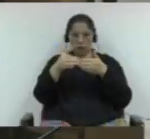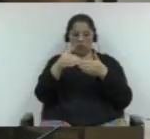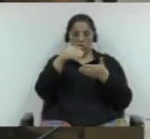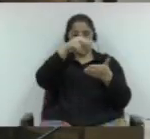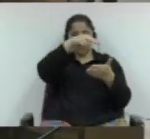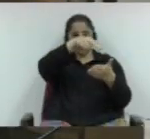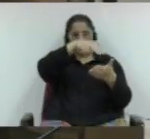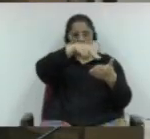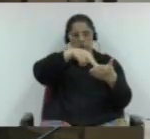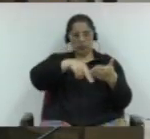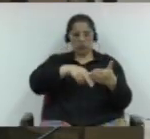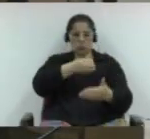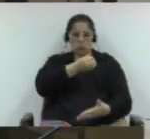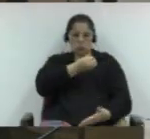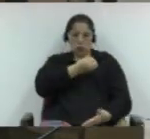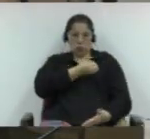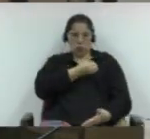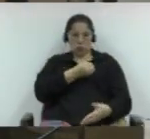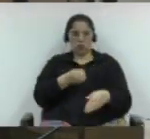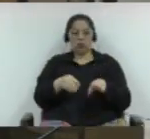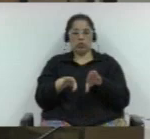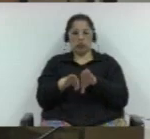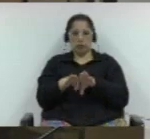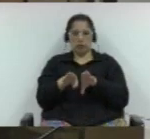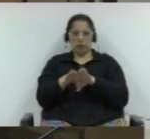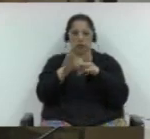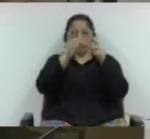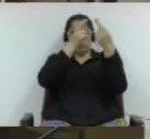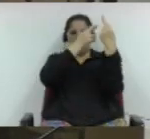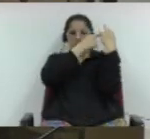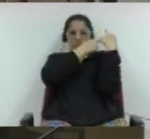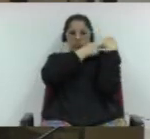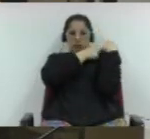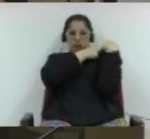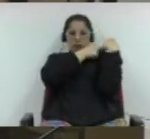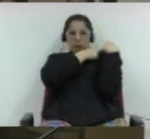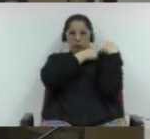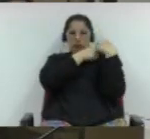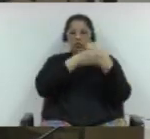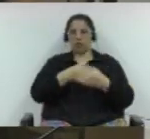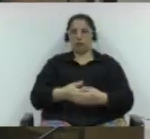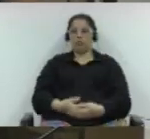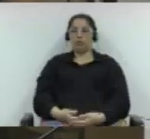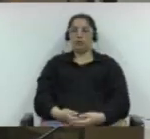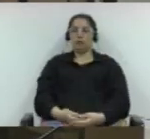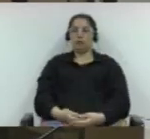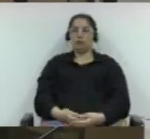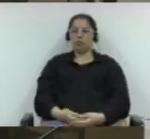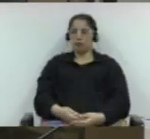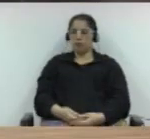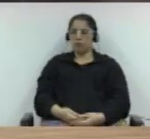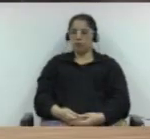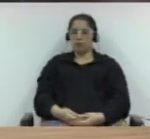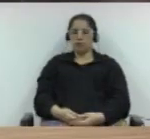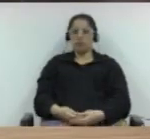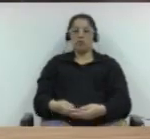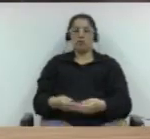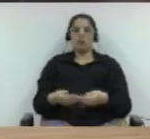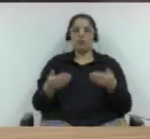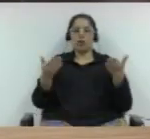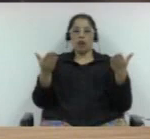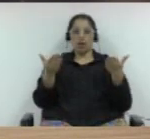para agilidade dos trabalhos. Após a discussão, colocarei o seu requerimento em votação. Obrigado, excelência. O requerimento